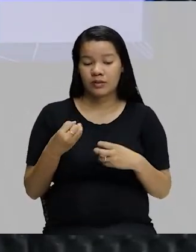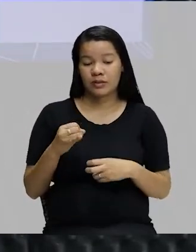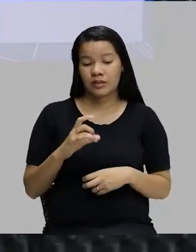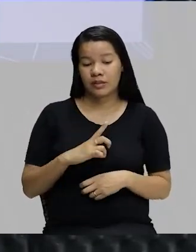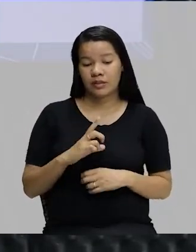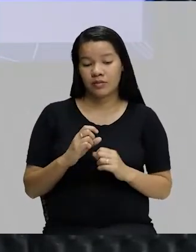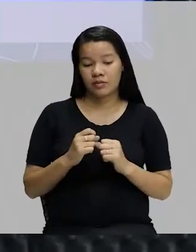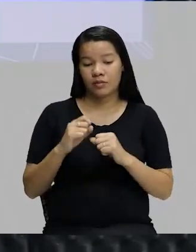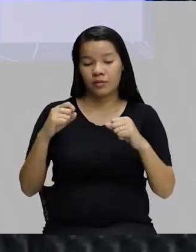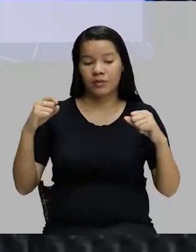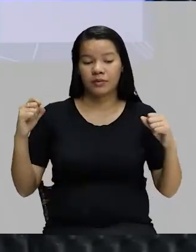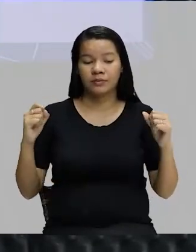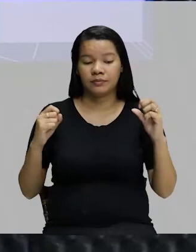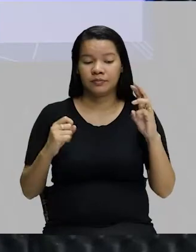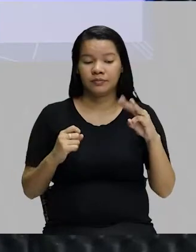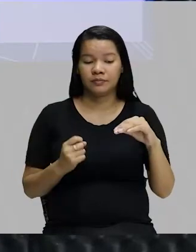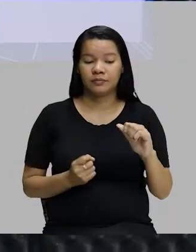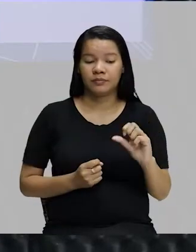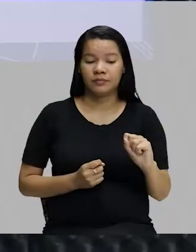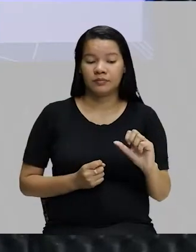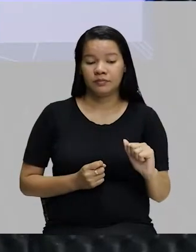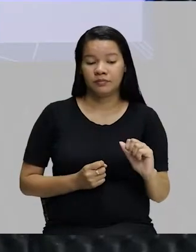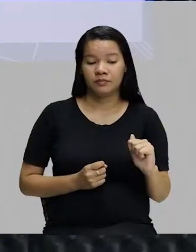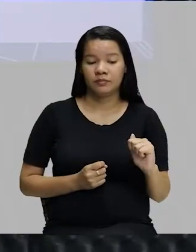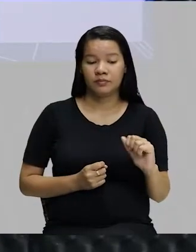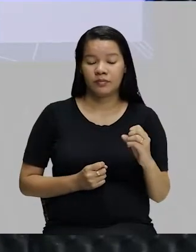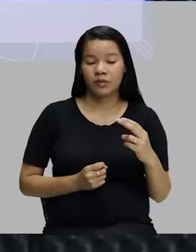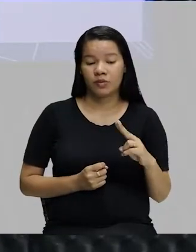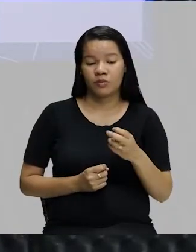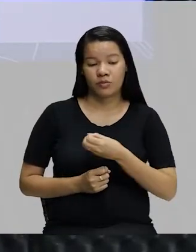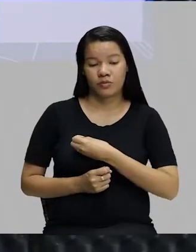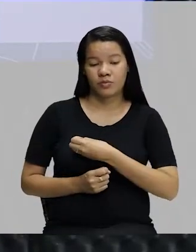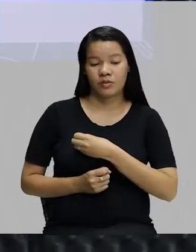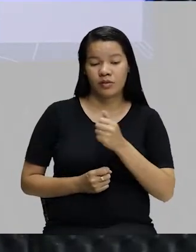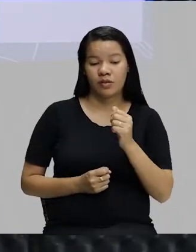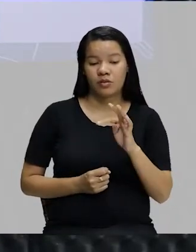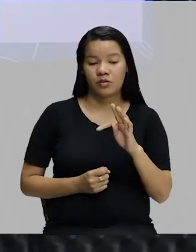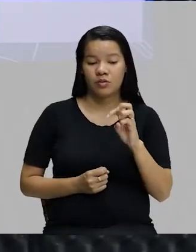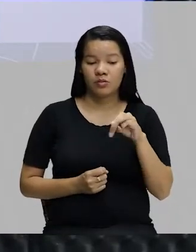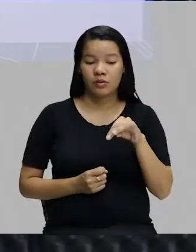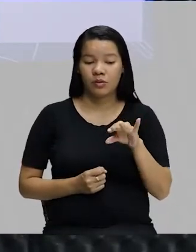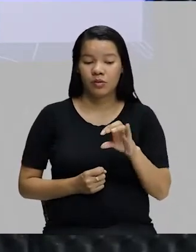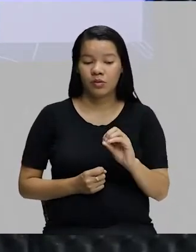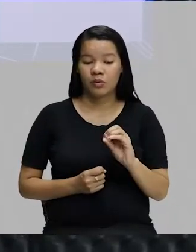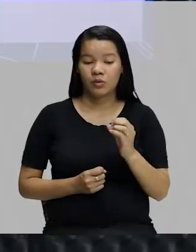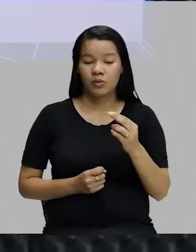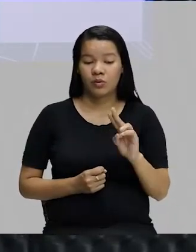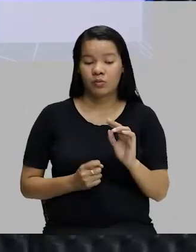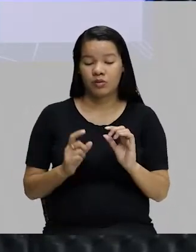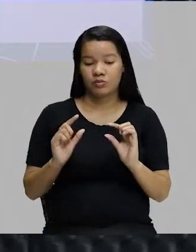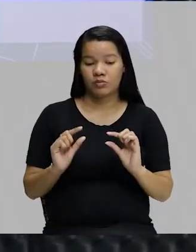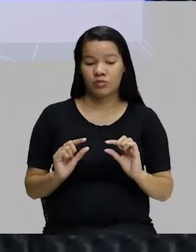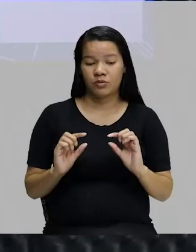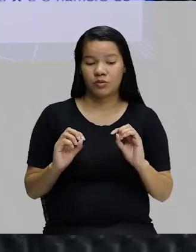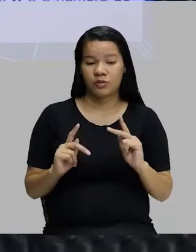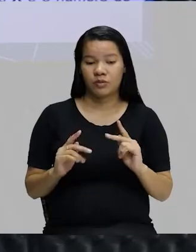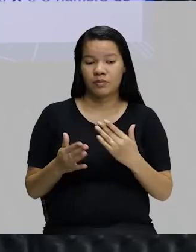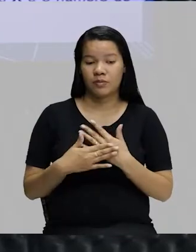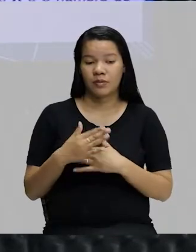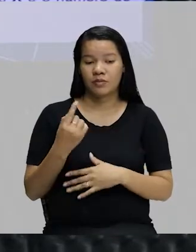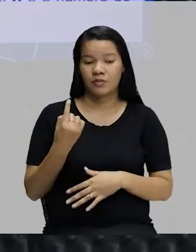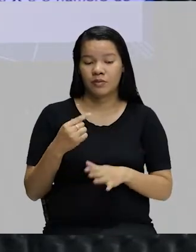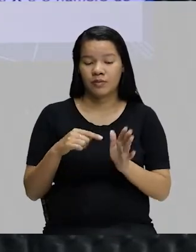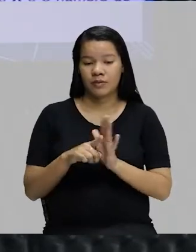um aumento na massa, um aumento do número atômico, uma diminuição. Show de bola, turminha? Cabe mais